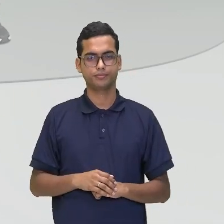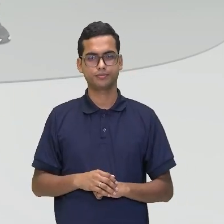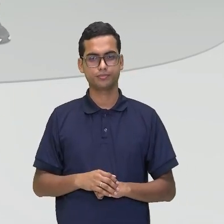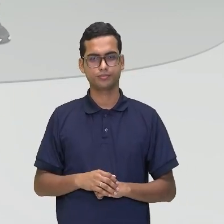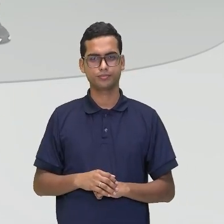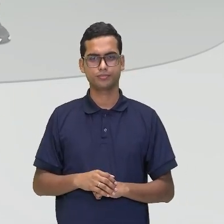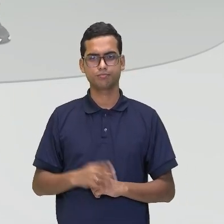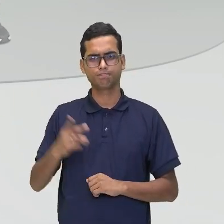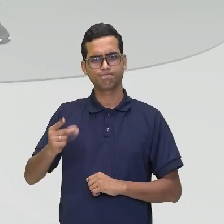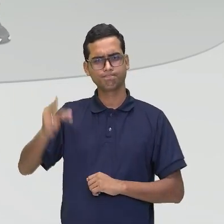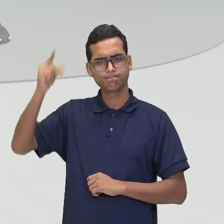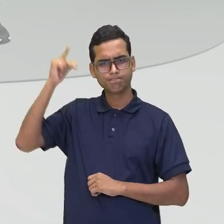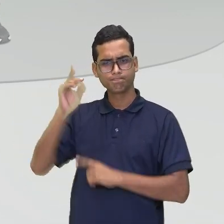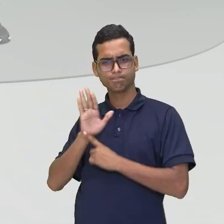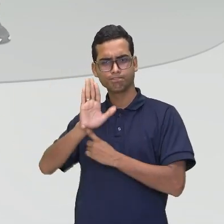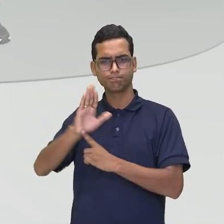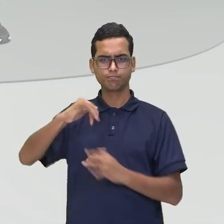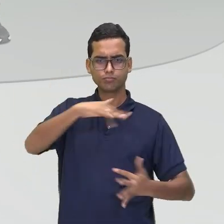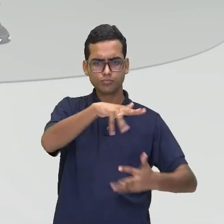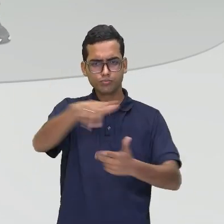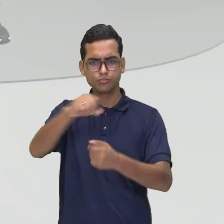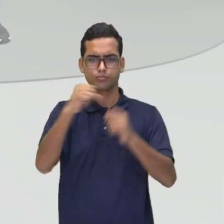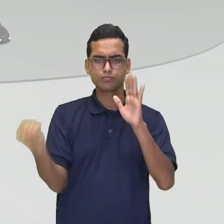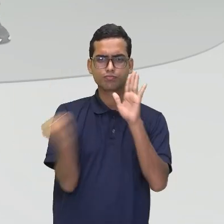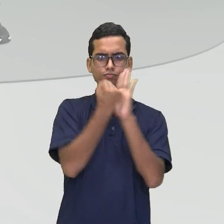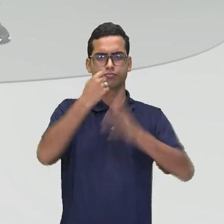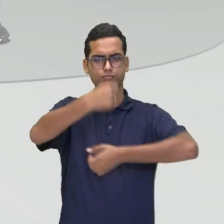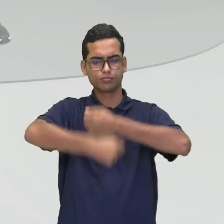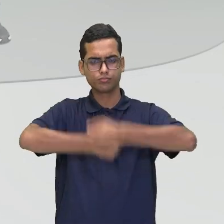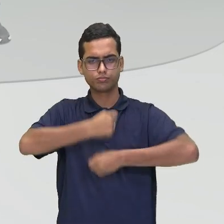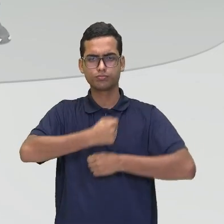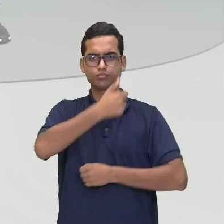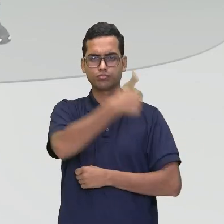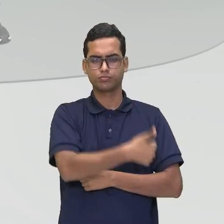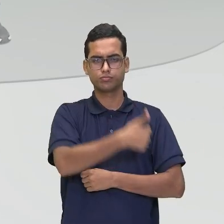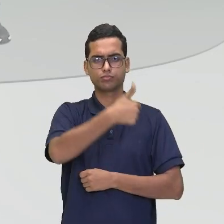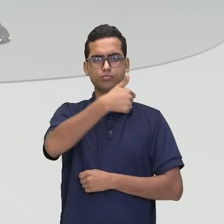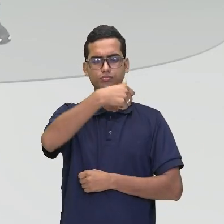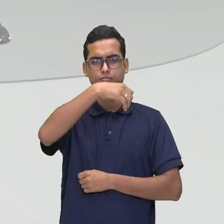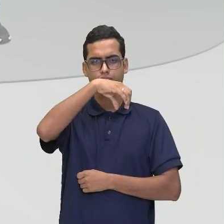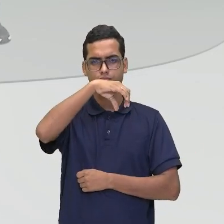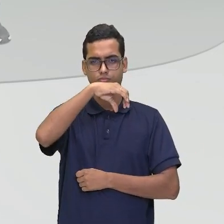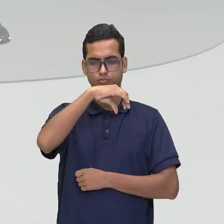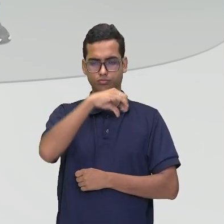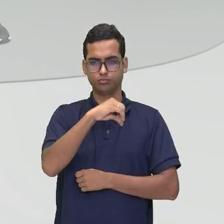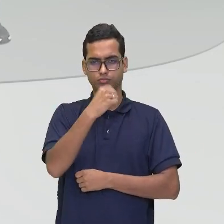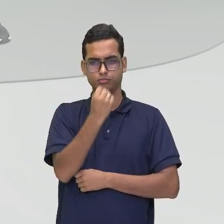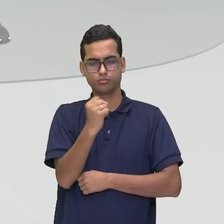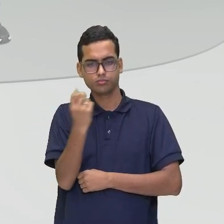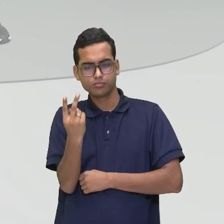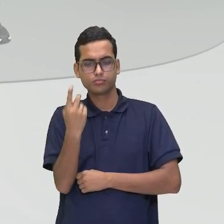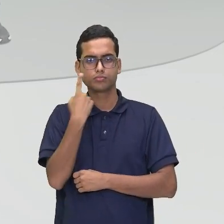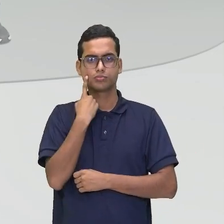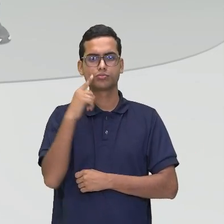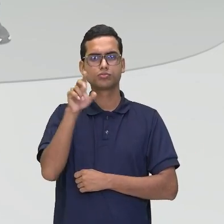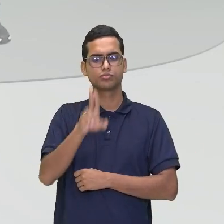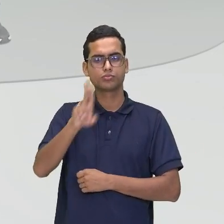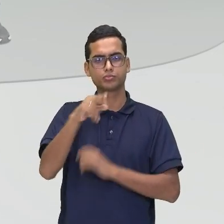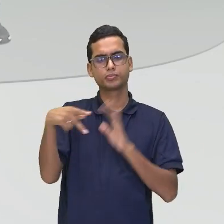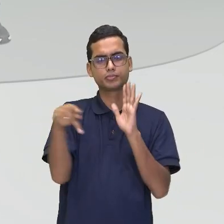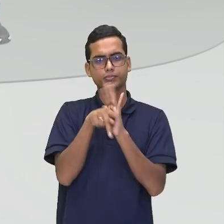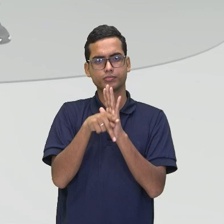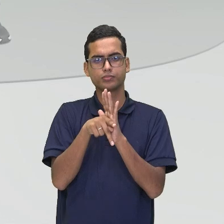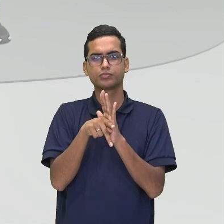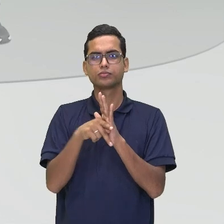vez mostrado para o mundo, patenteado em 1900 e nele se utilizava um óleo de amendoim como